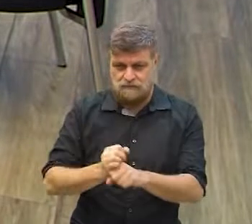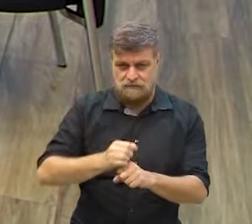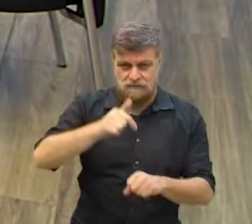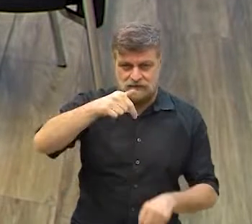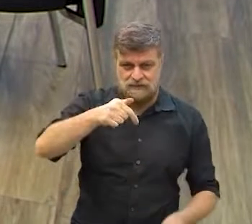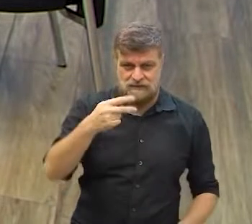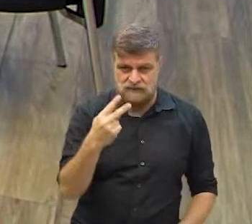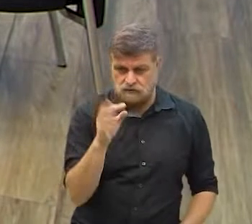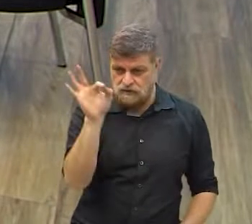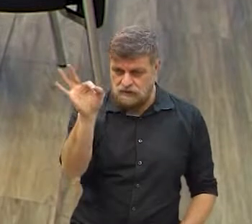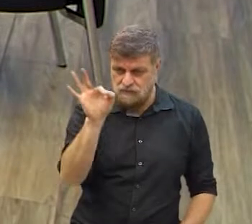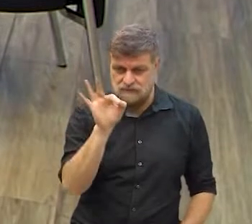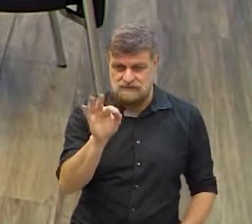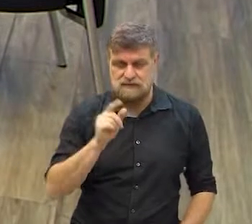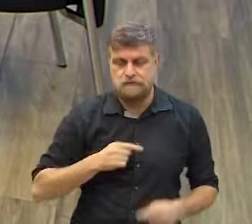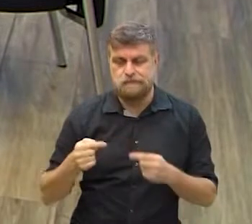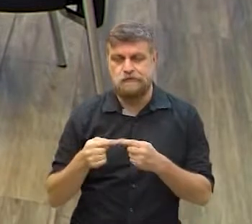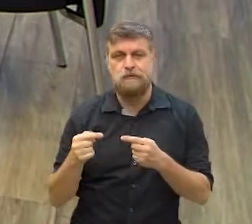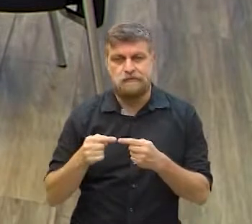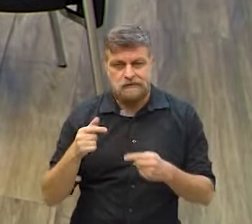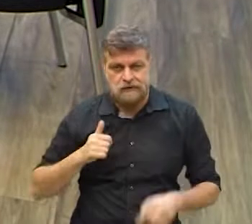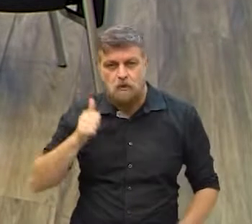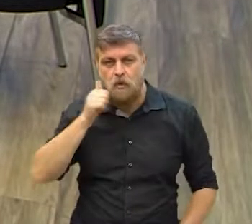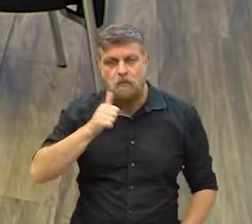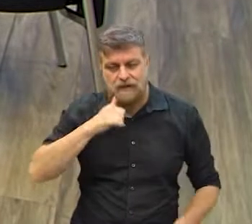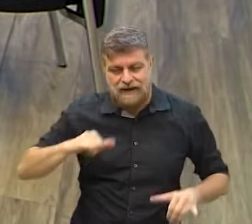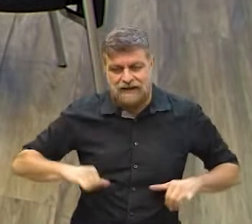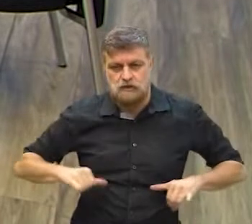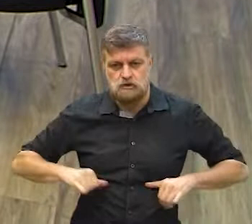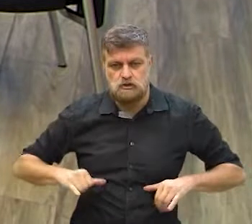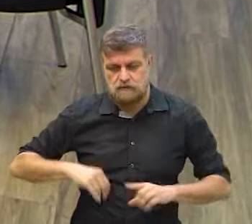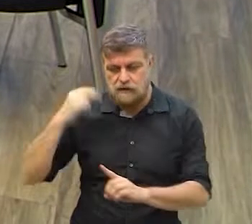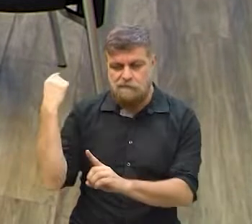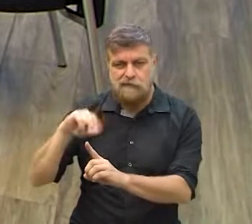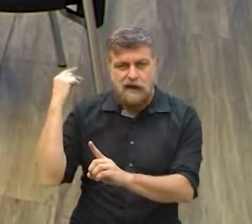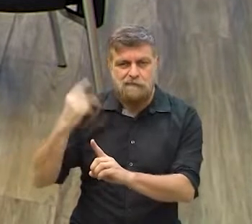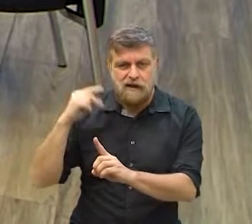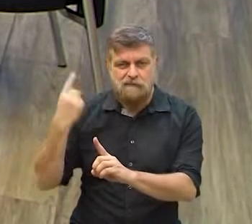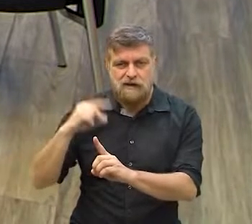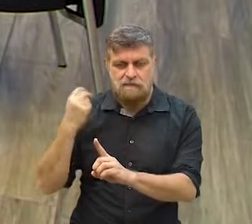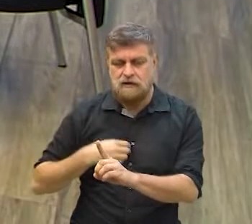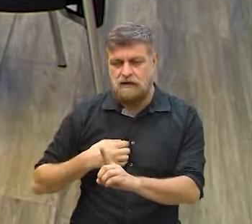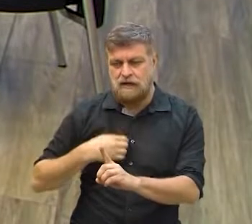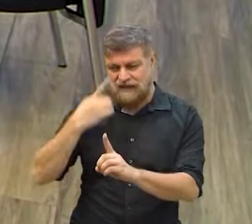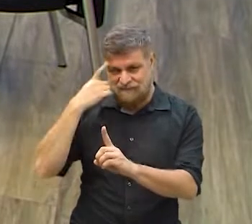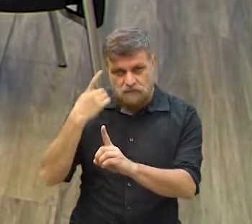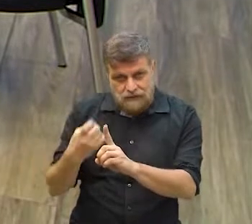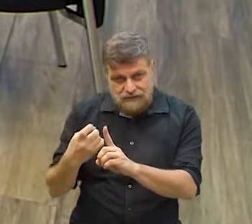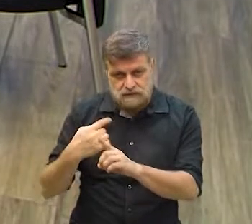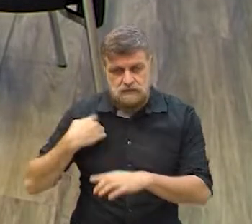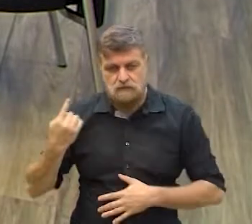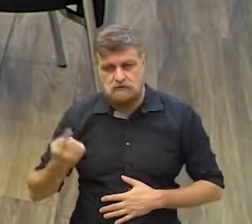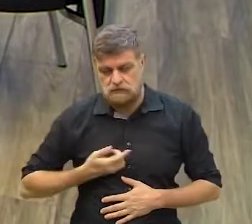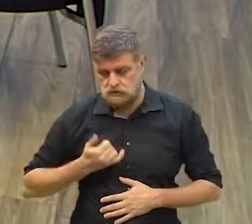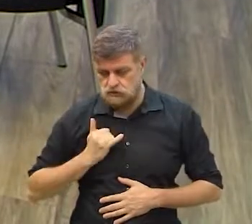registros, 72% são referentes à violência doméstica e familiar contra a mulher. Quando a gente fala